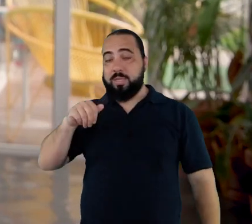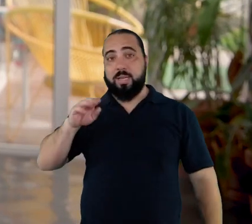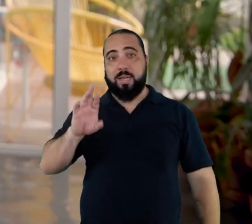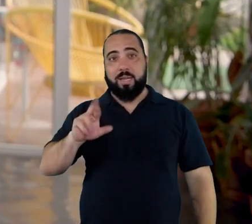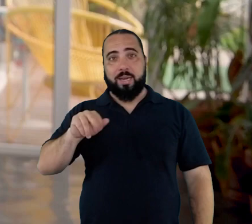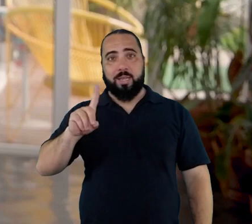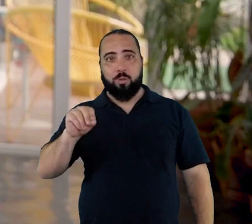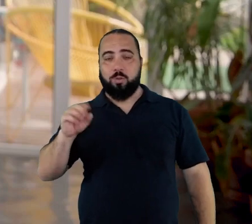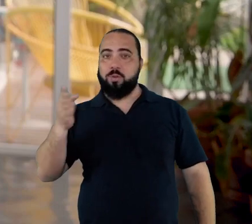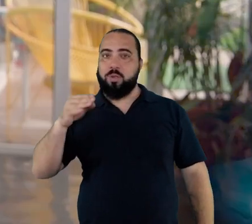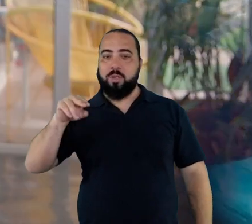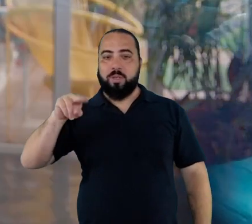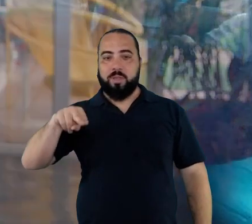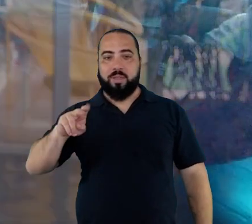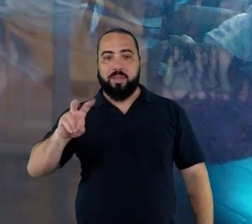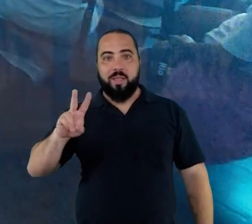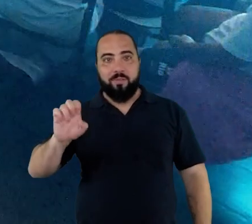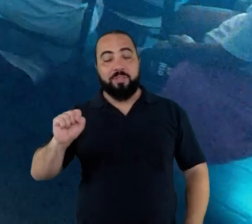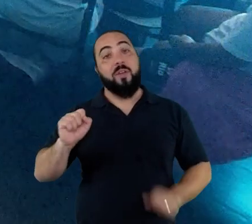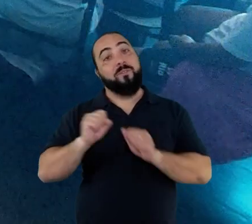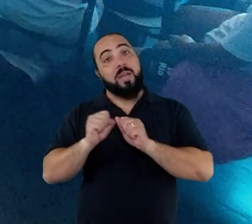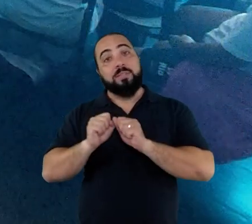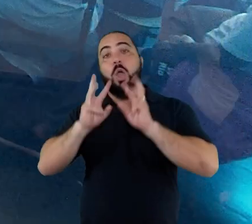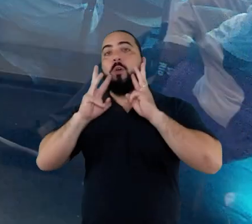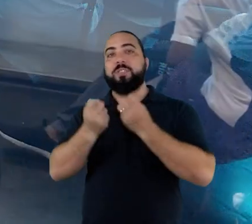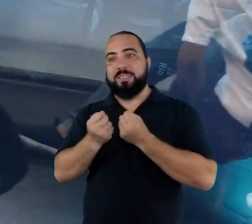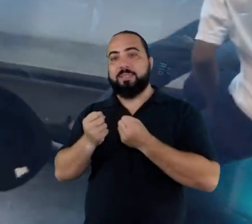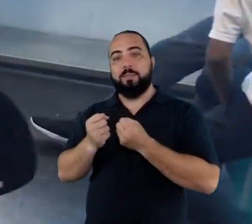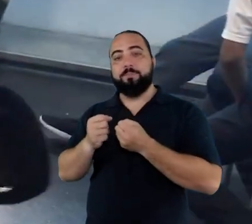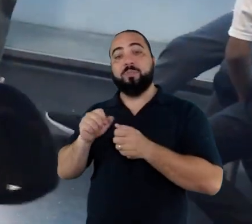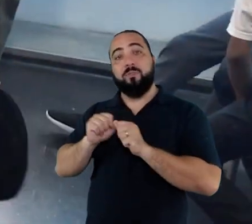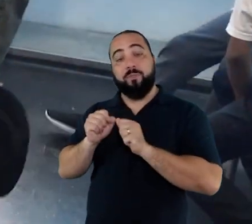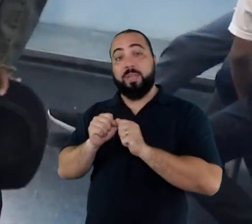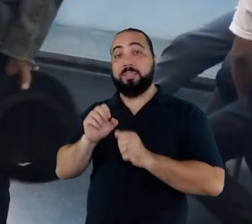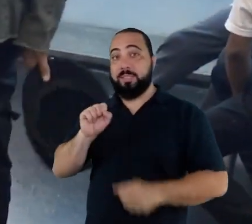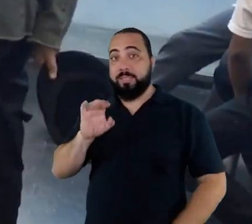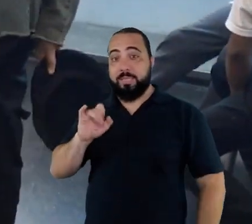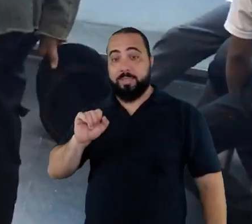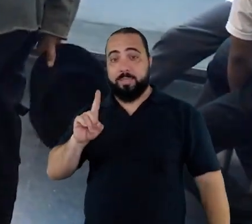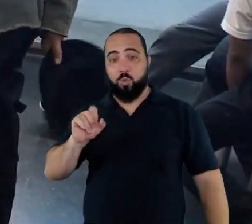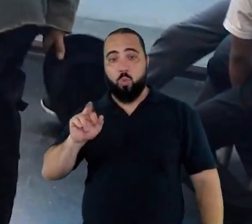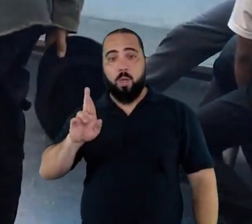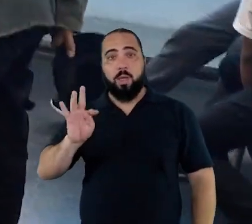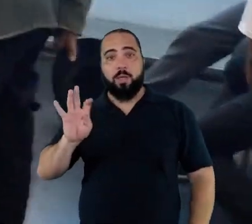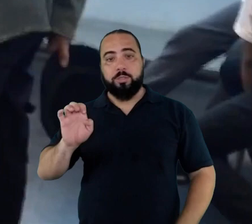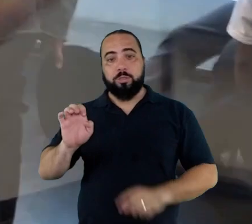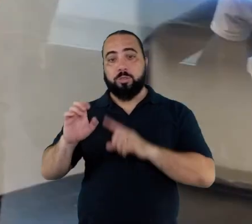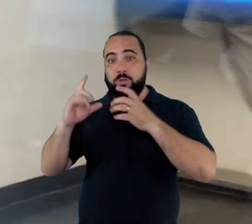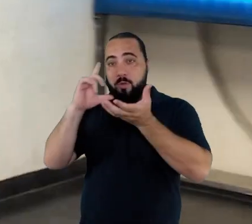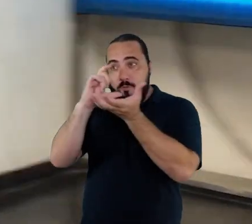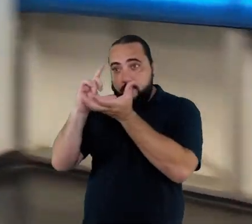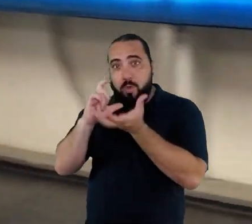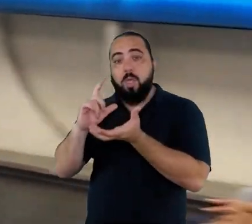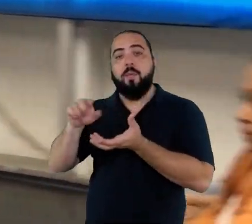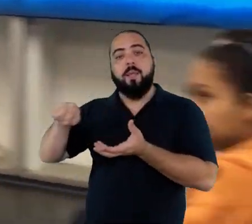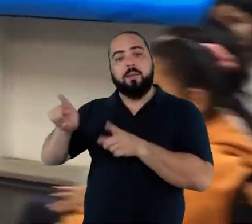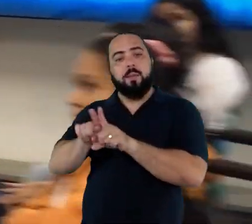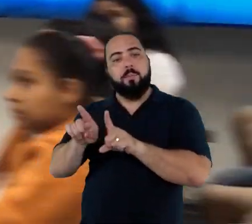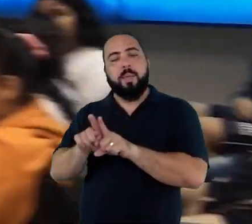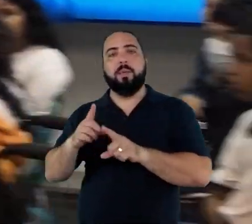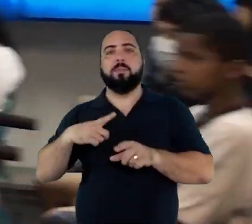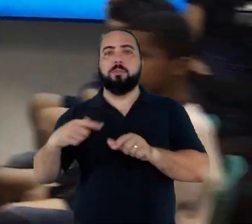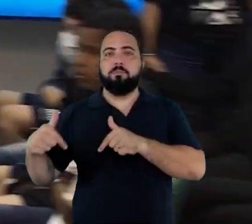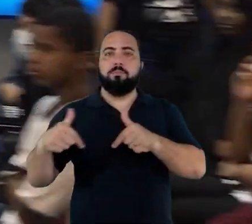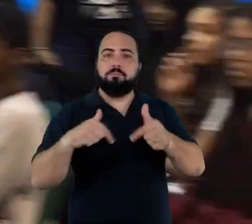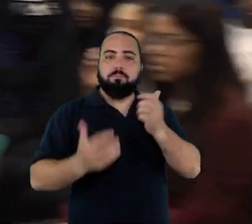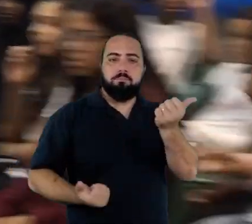lá oficinas, que foram realizadas pelo César Duarte de Fotografia e pelo Antônio Tom de Pintura Mural e pelo Roberto